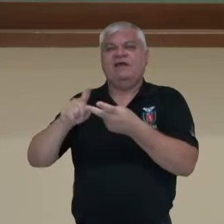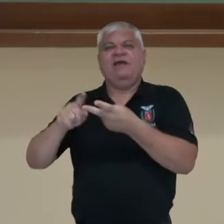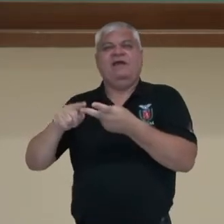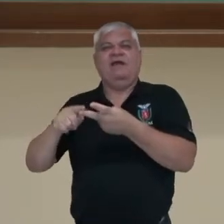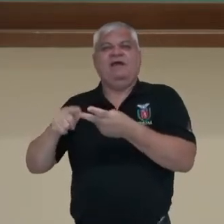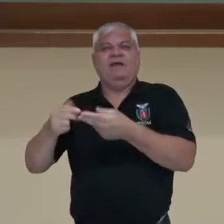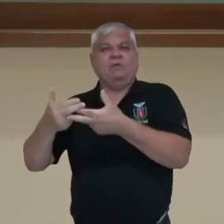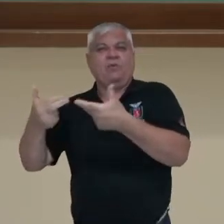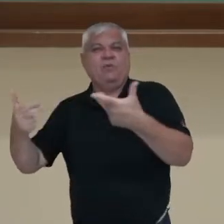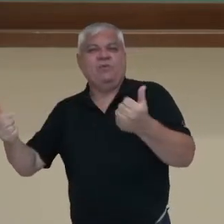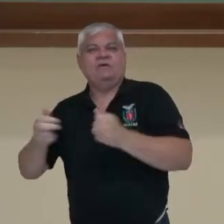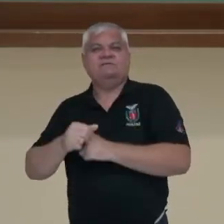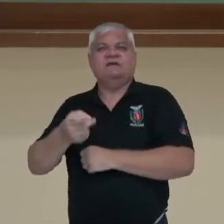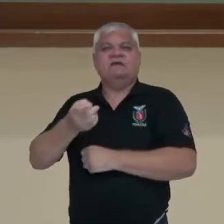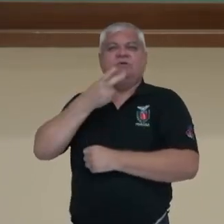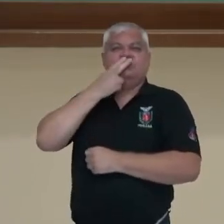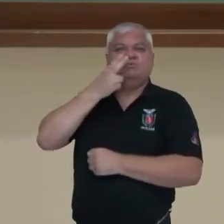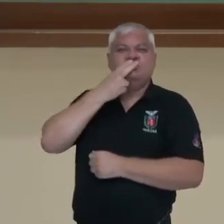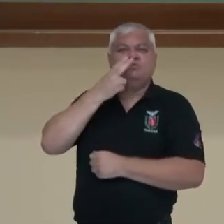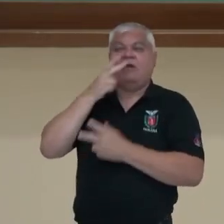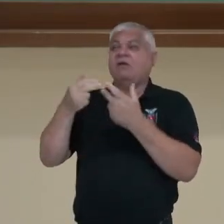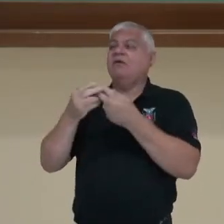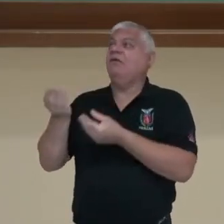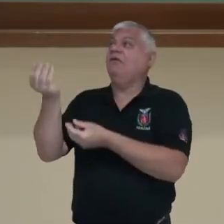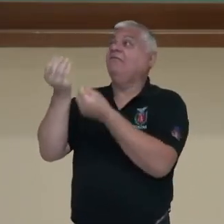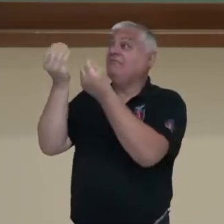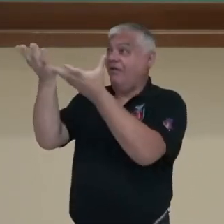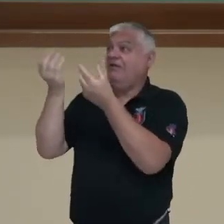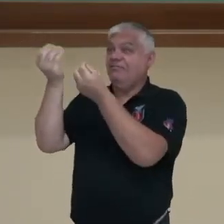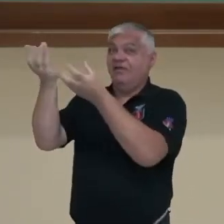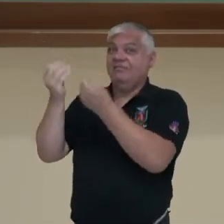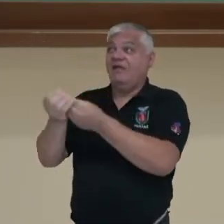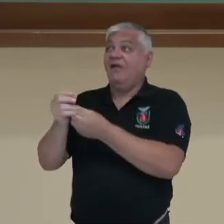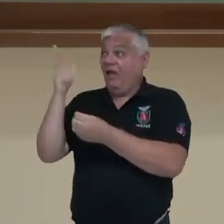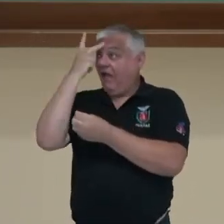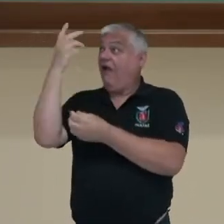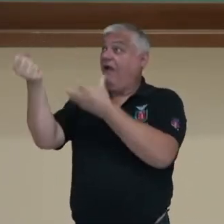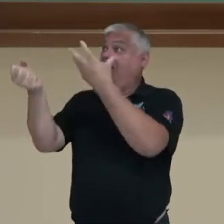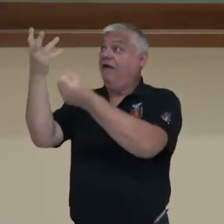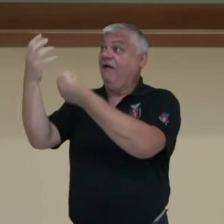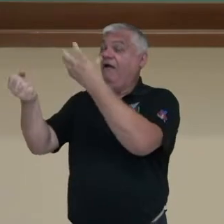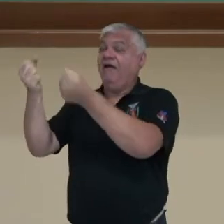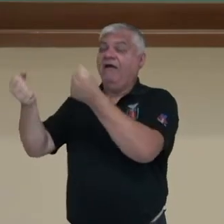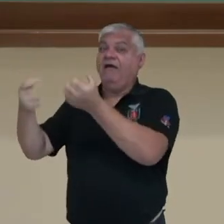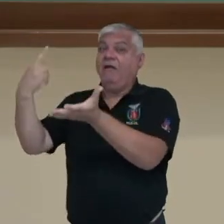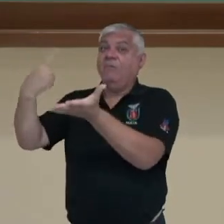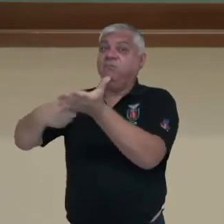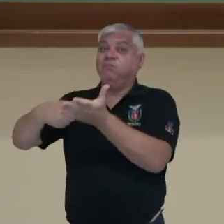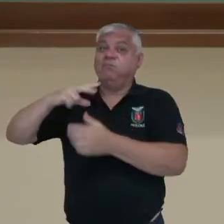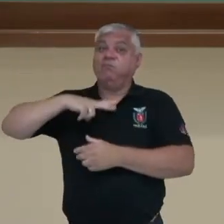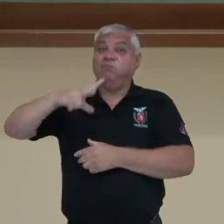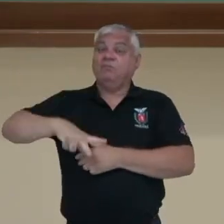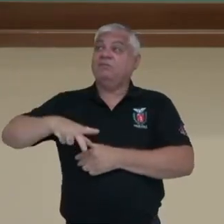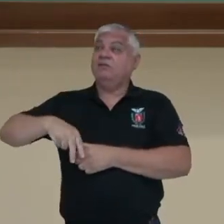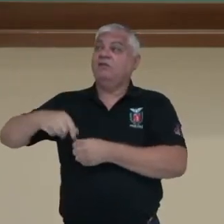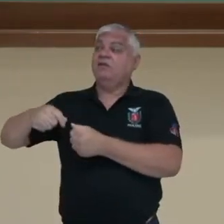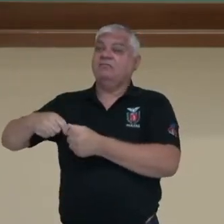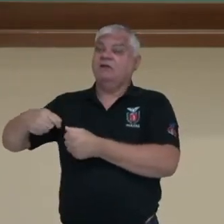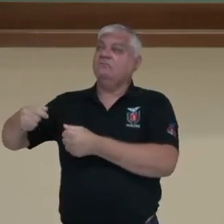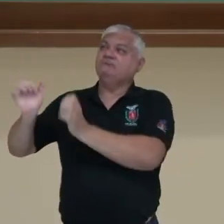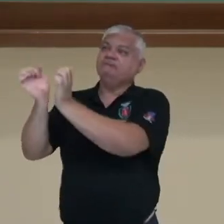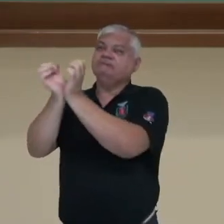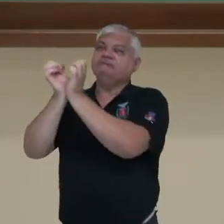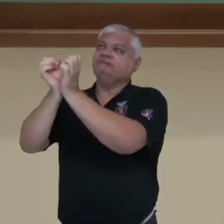não tem. O que a outra etnia vai fazer? Ela acaba se obrigando a ter que criar uma aliança com os portugueses, comprar também até para se